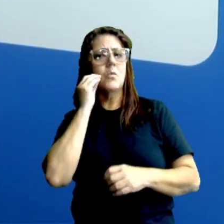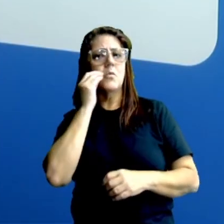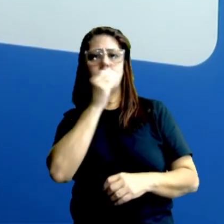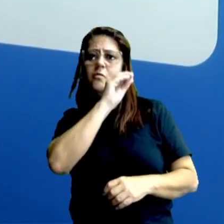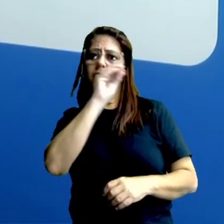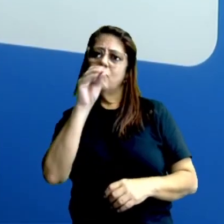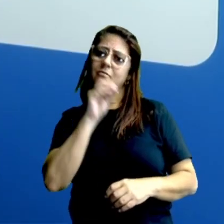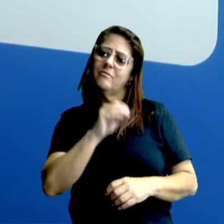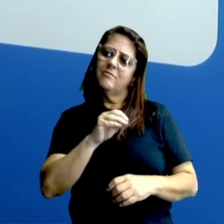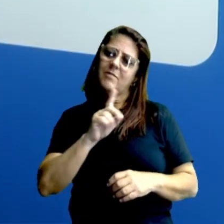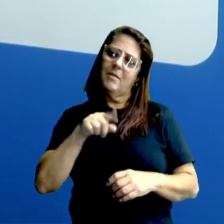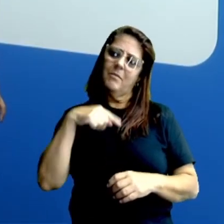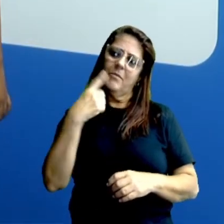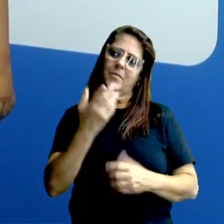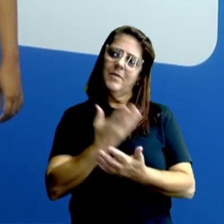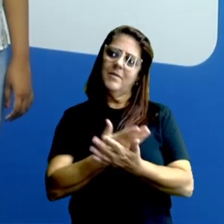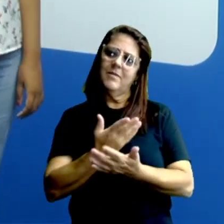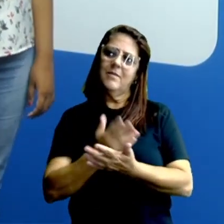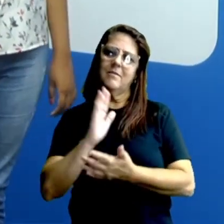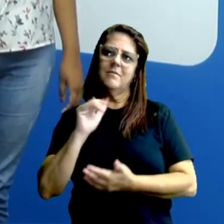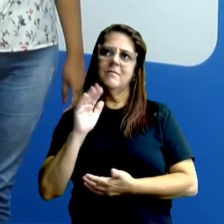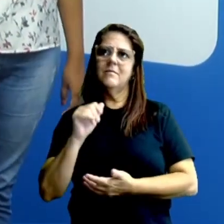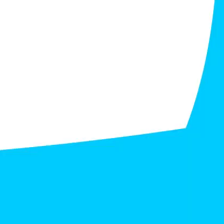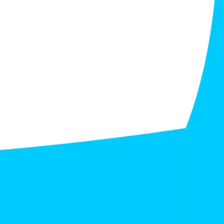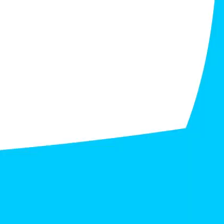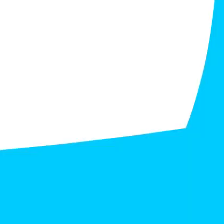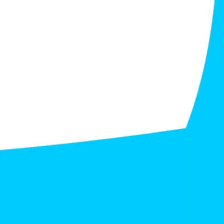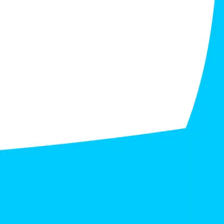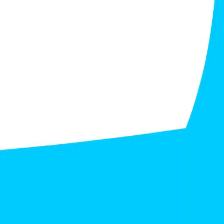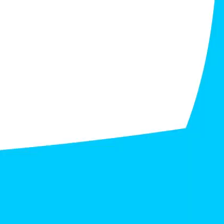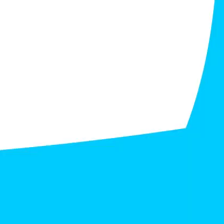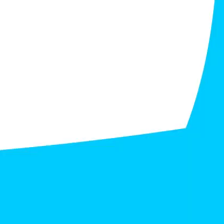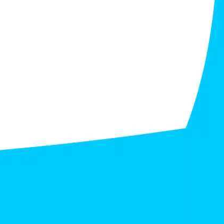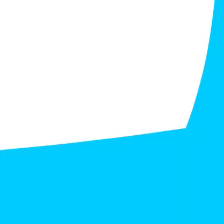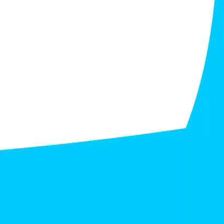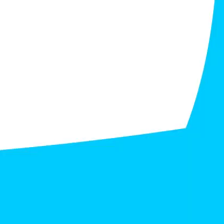até a próxima aula tchau tchau E aí